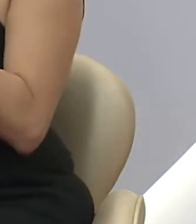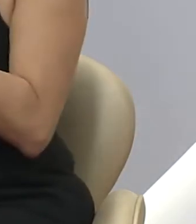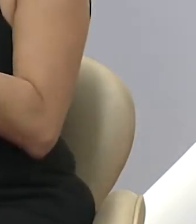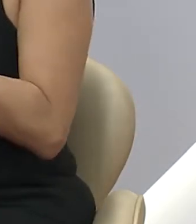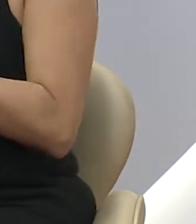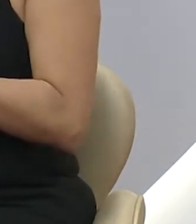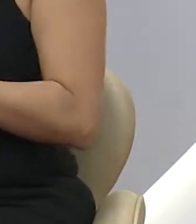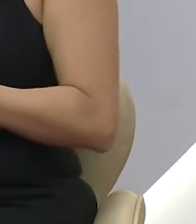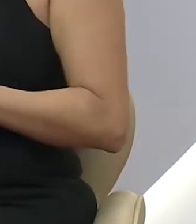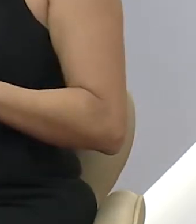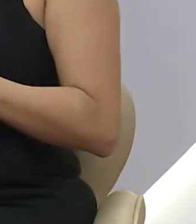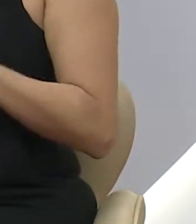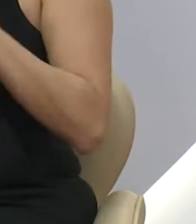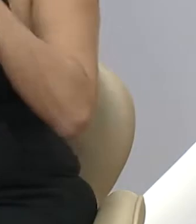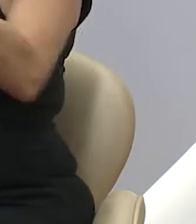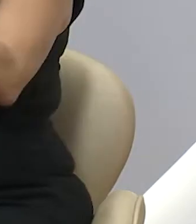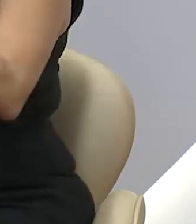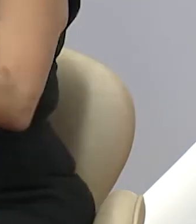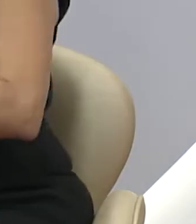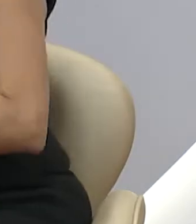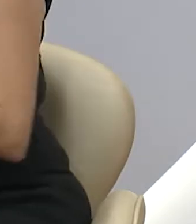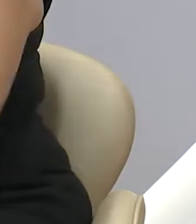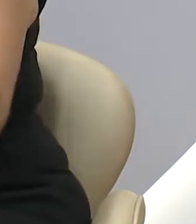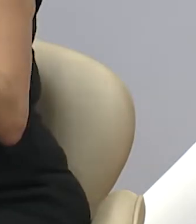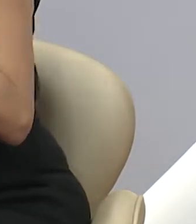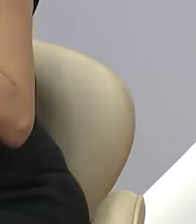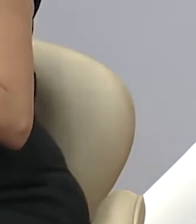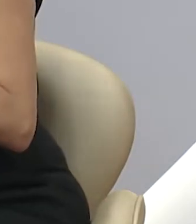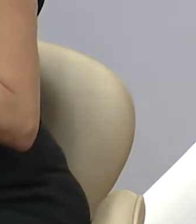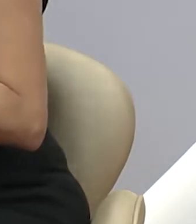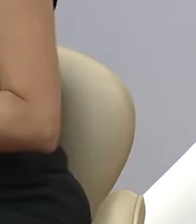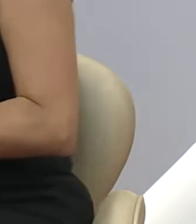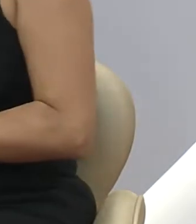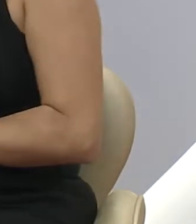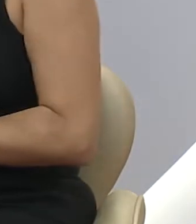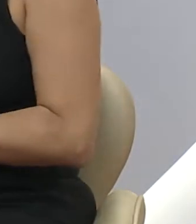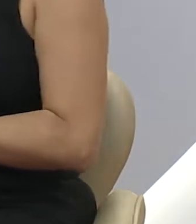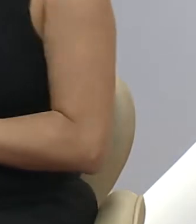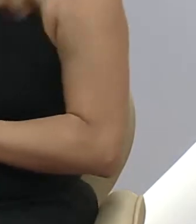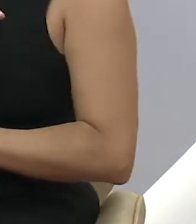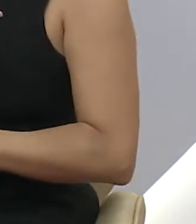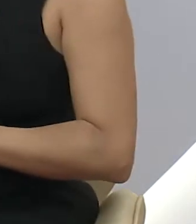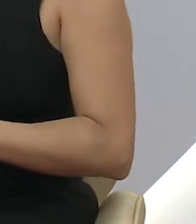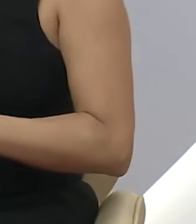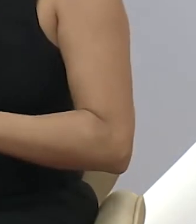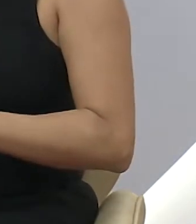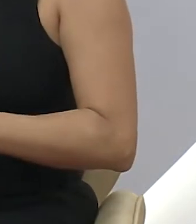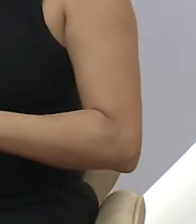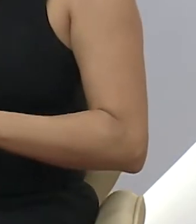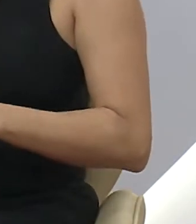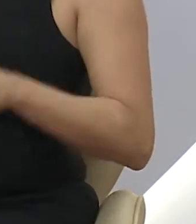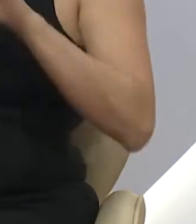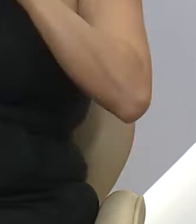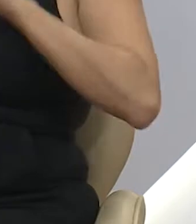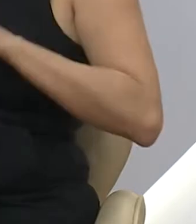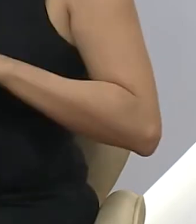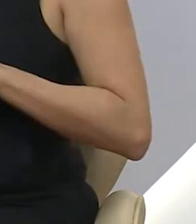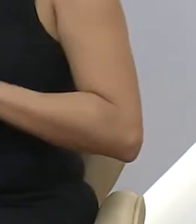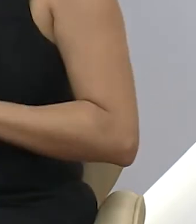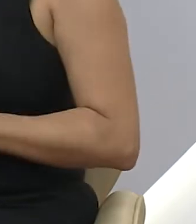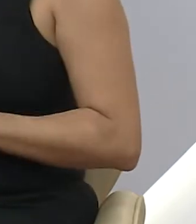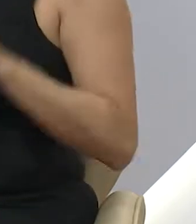aluno que fala língua que fala inglês? Então, se nós temos surdos que convivem na nossa sociedade, então por que não ter